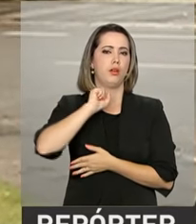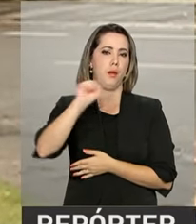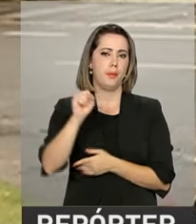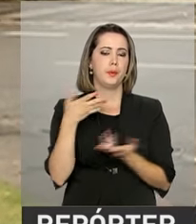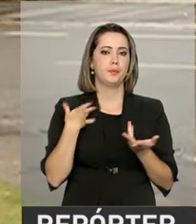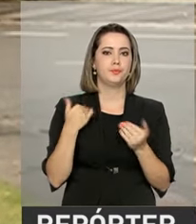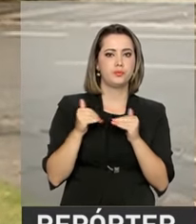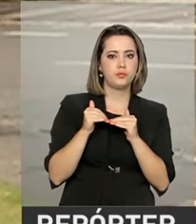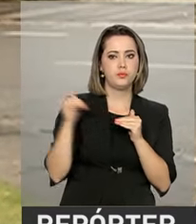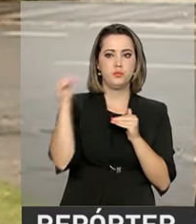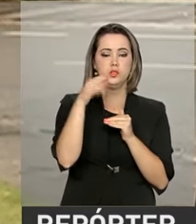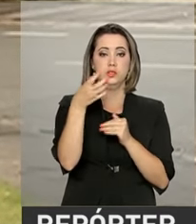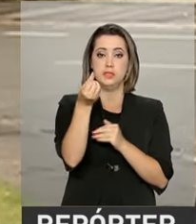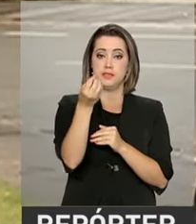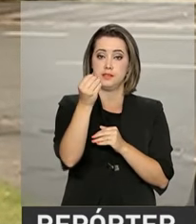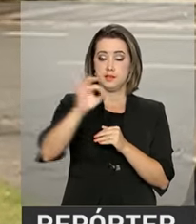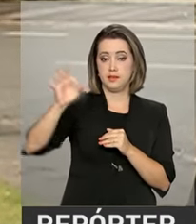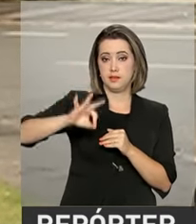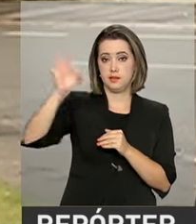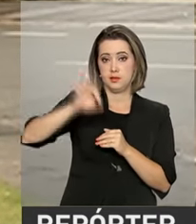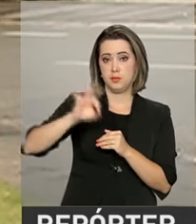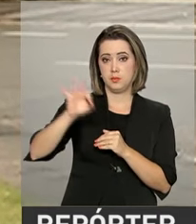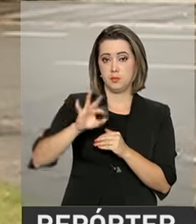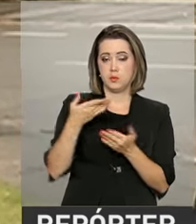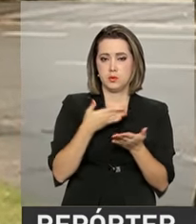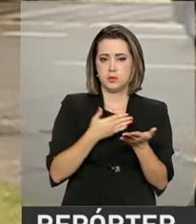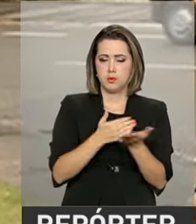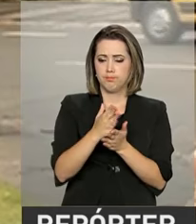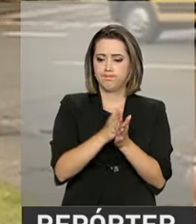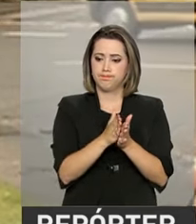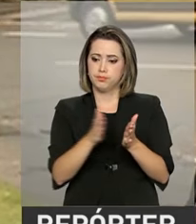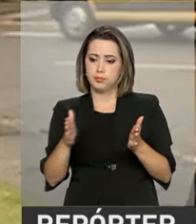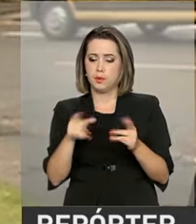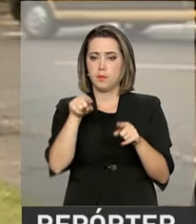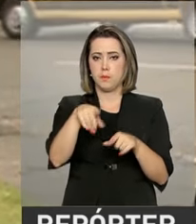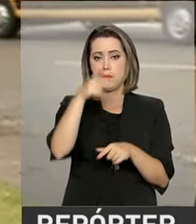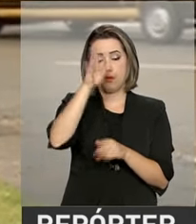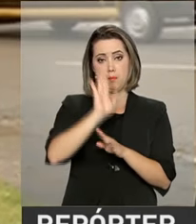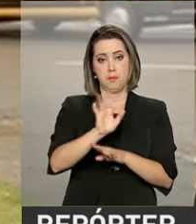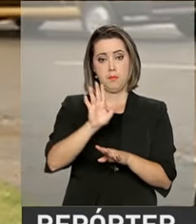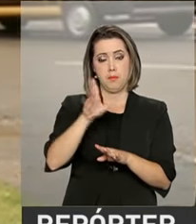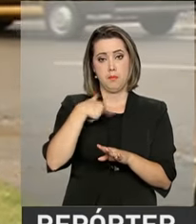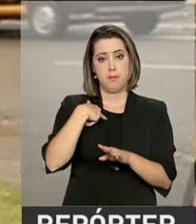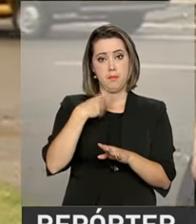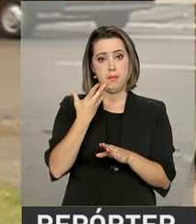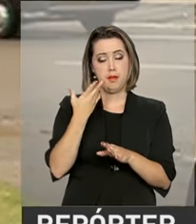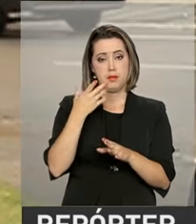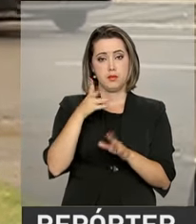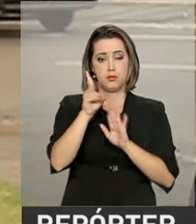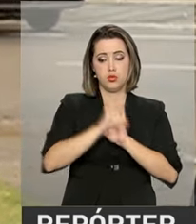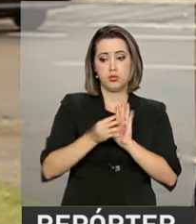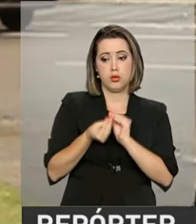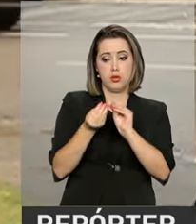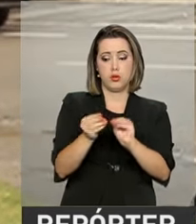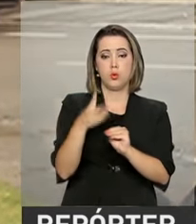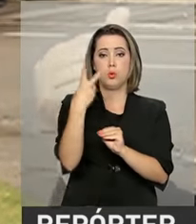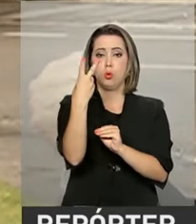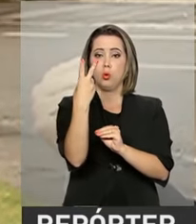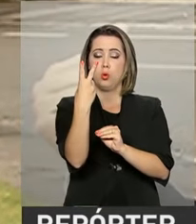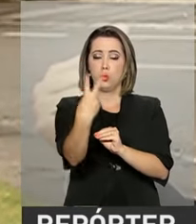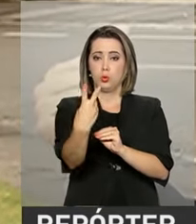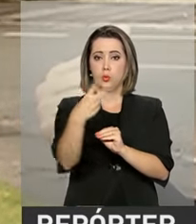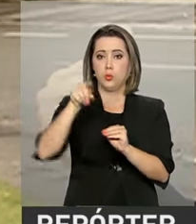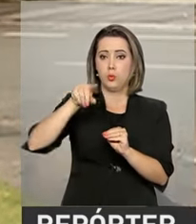número é 60% maior que o da primeira fase. Para atender quem tem direito a fazer o saque, 2 mil agências da